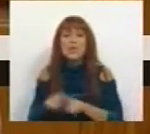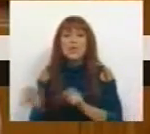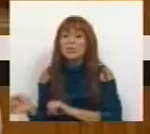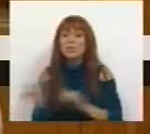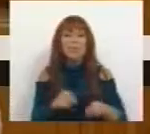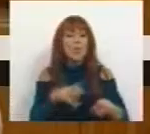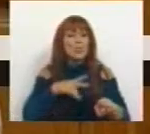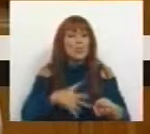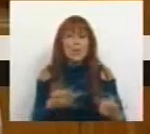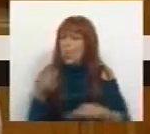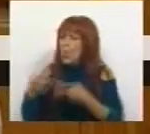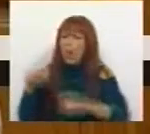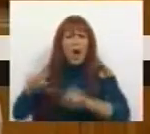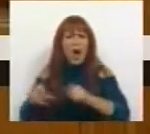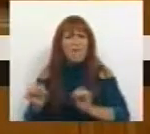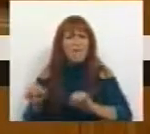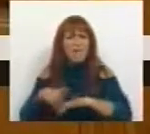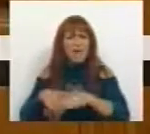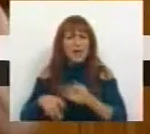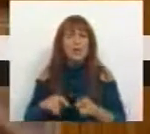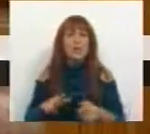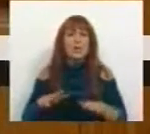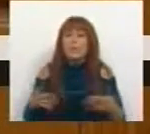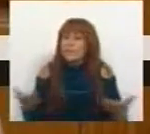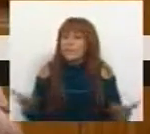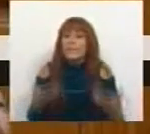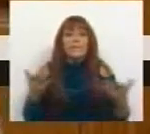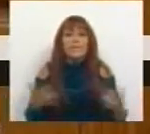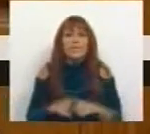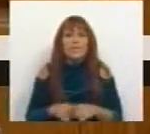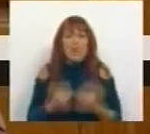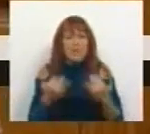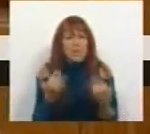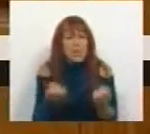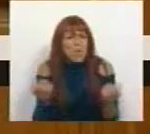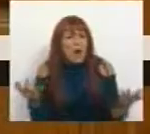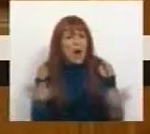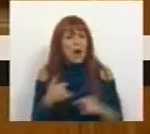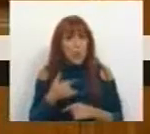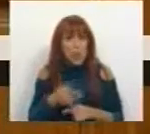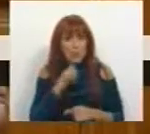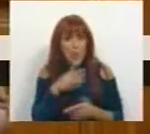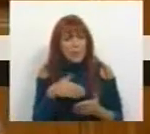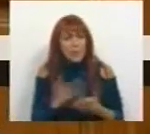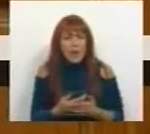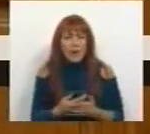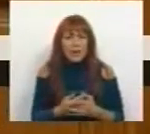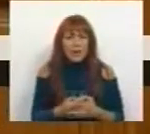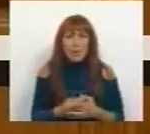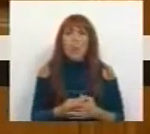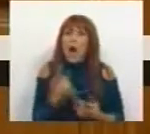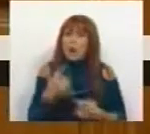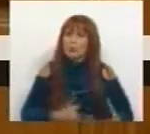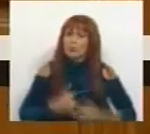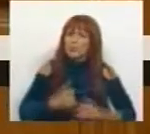chegam a Portugal sem as análises feitas? Pronto, no fim é esta desinformação que eu acho que pode criar legitimamente